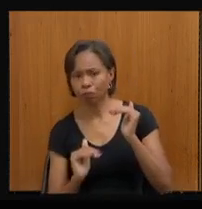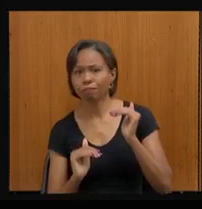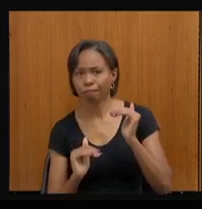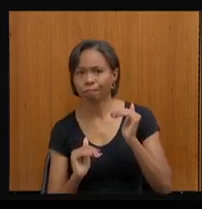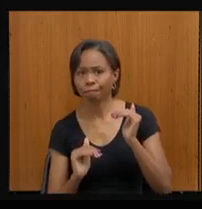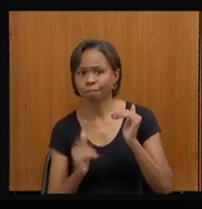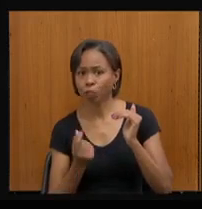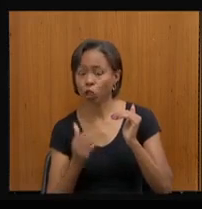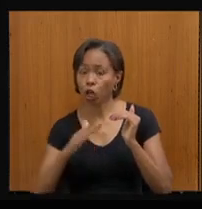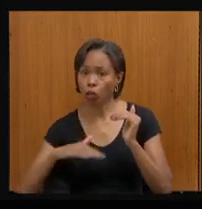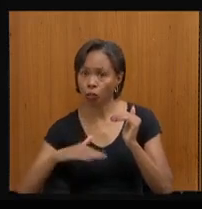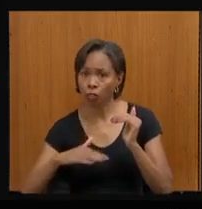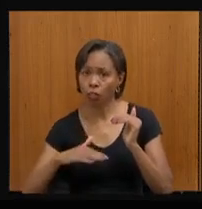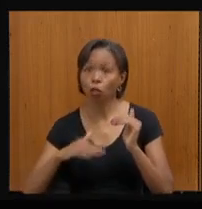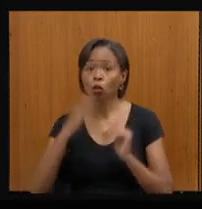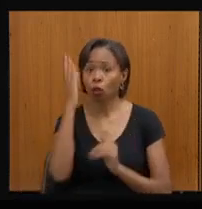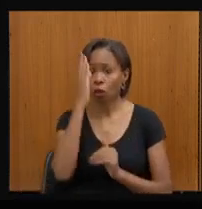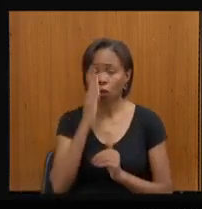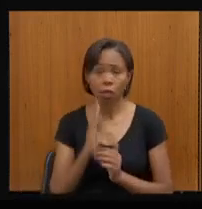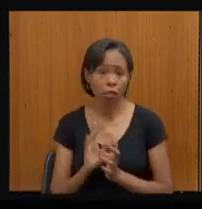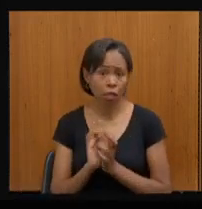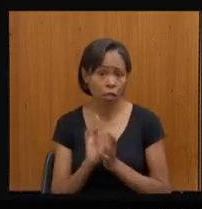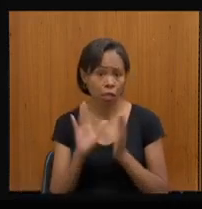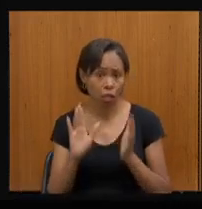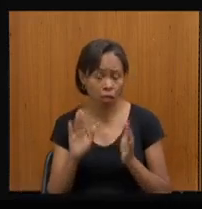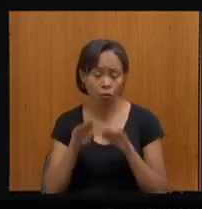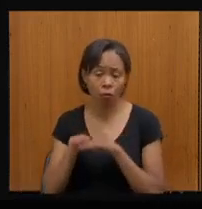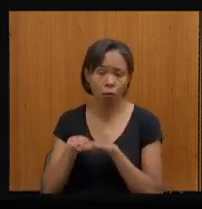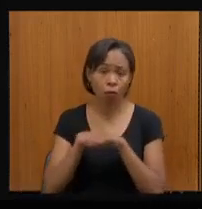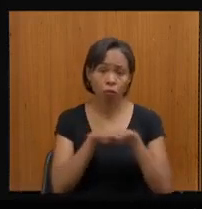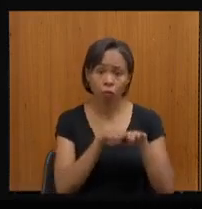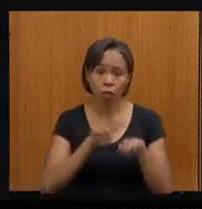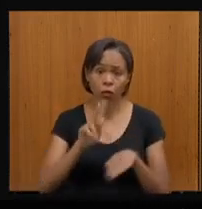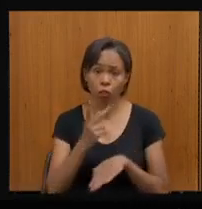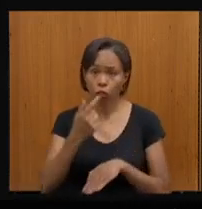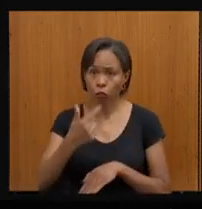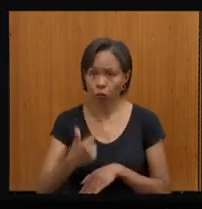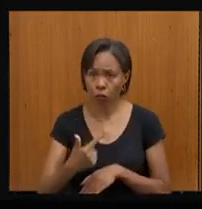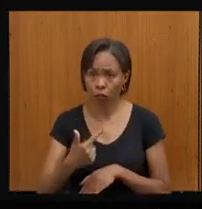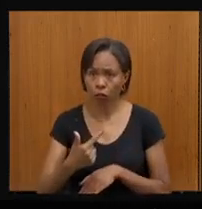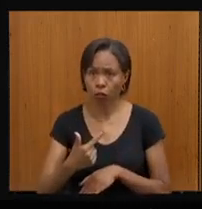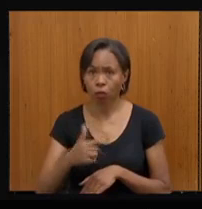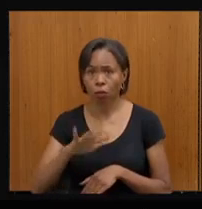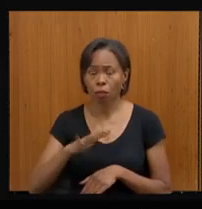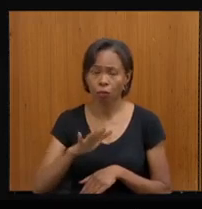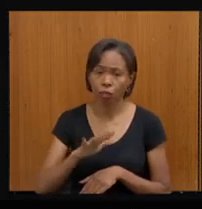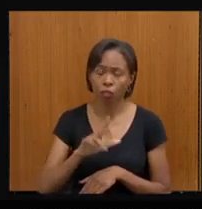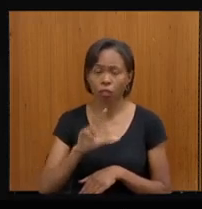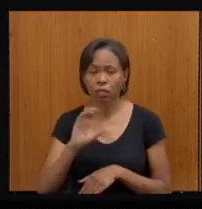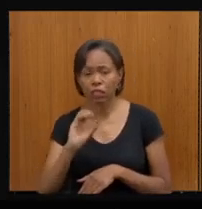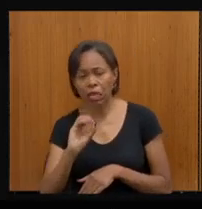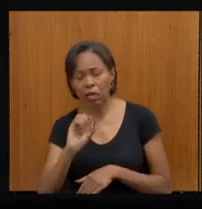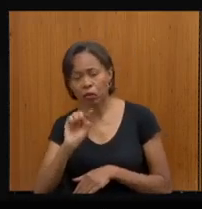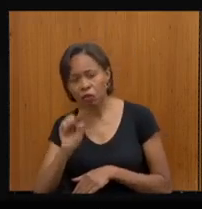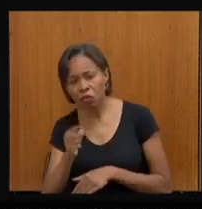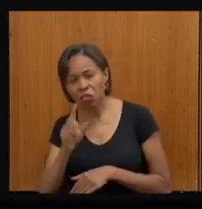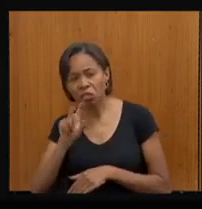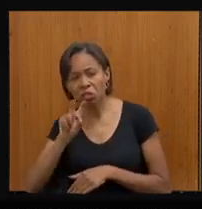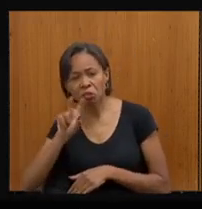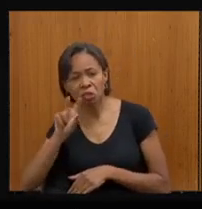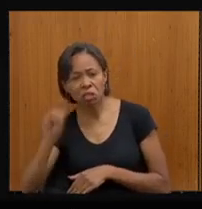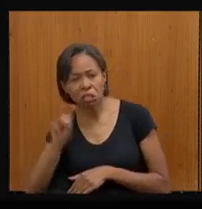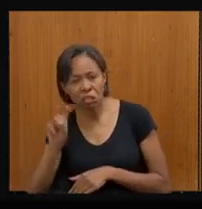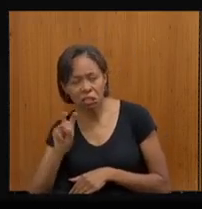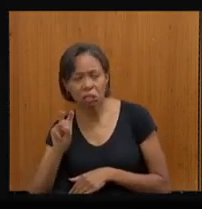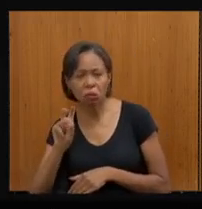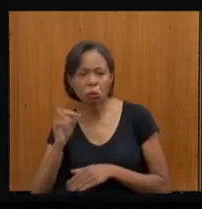Brasil te Líder concurso de ver lado do hidrogênio ao nível de zero $55 porque o moderno